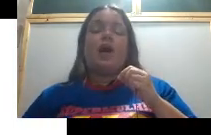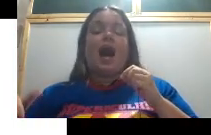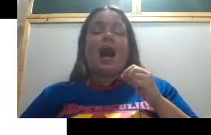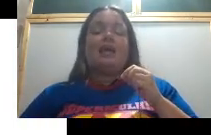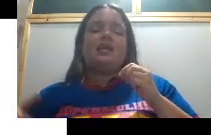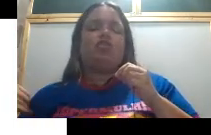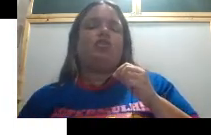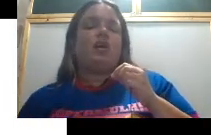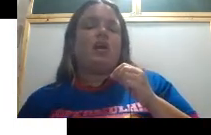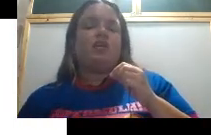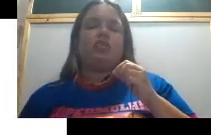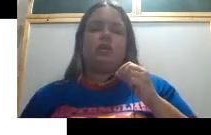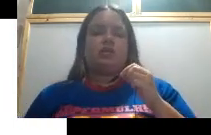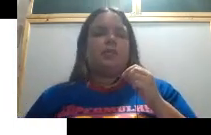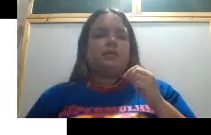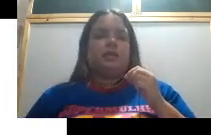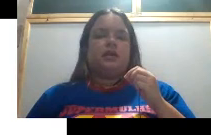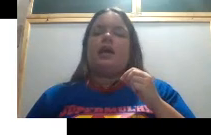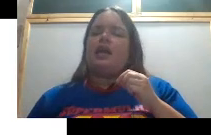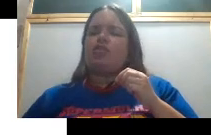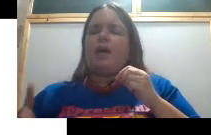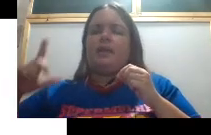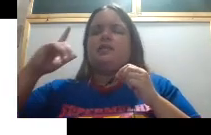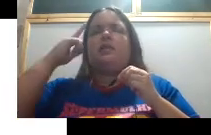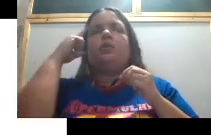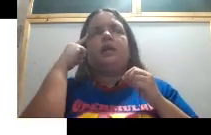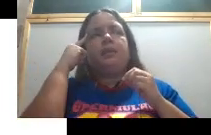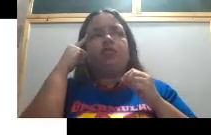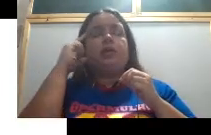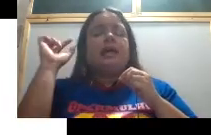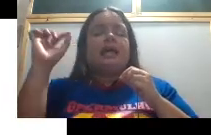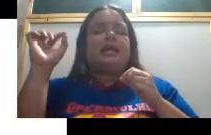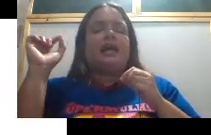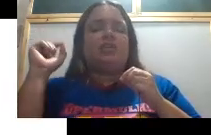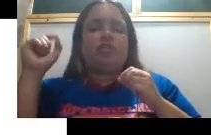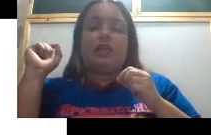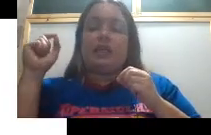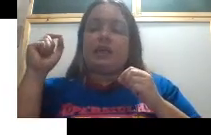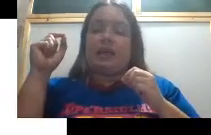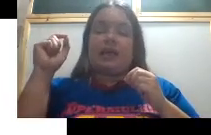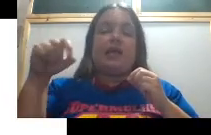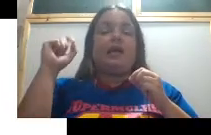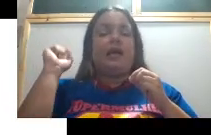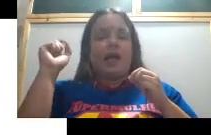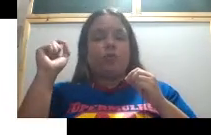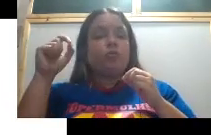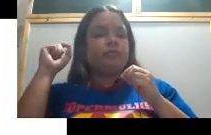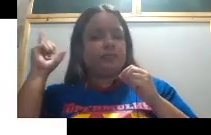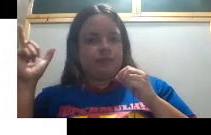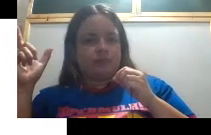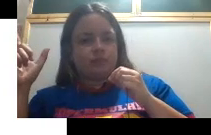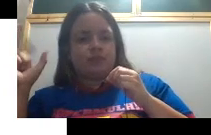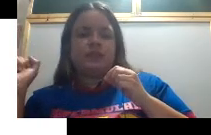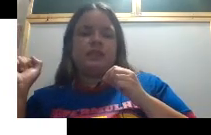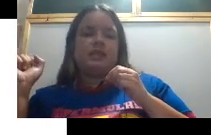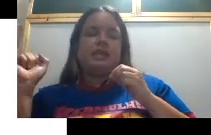representa as estrelas da nossa bandeira elas representam o que mesmo cada estrelinha daquela é